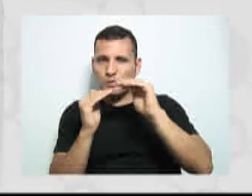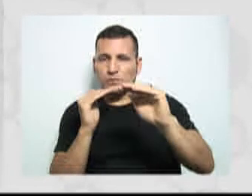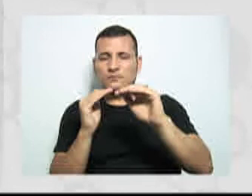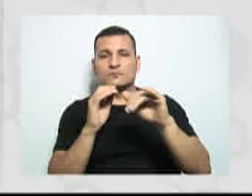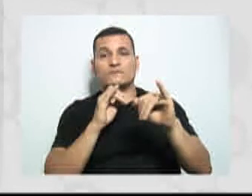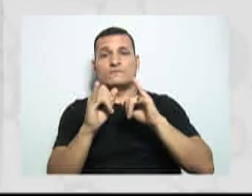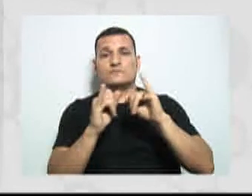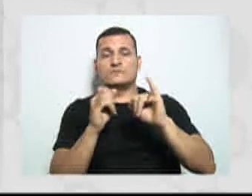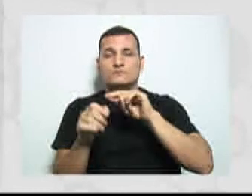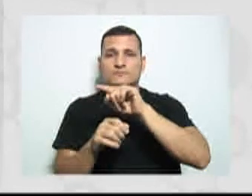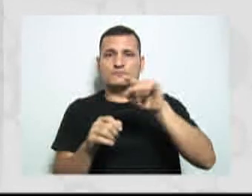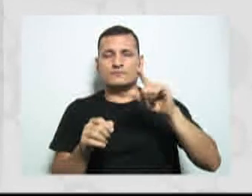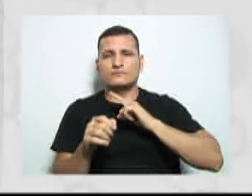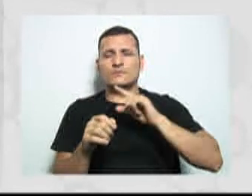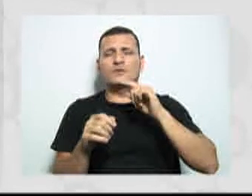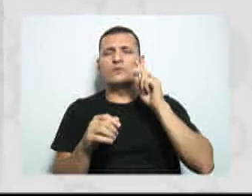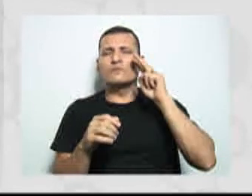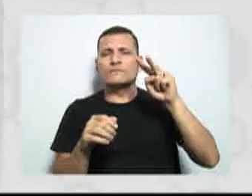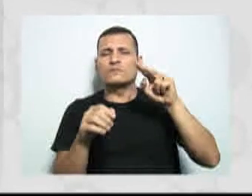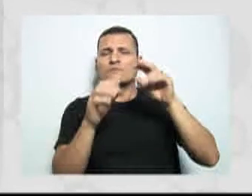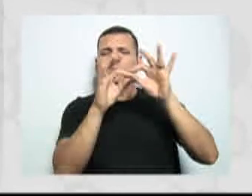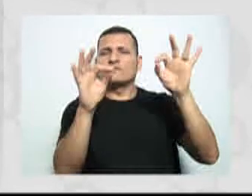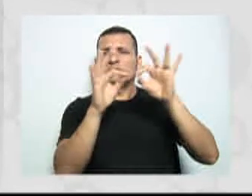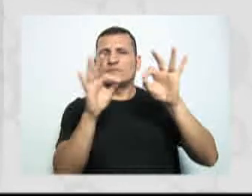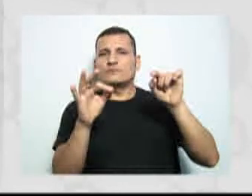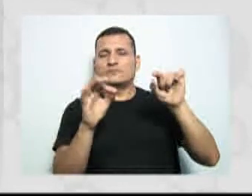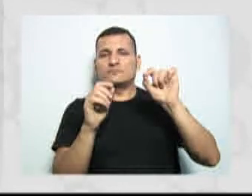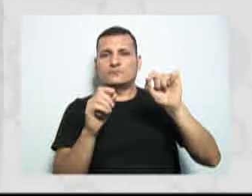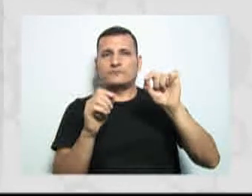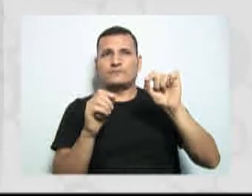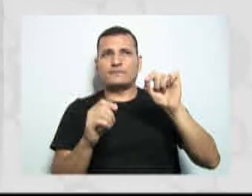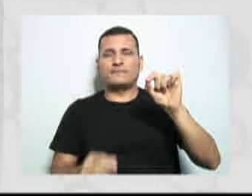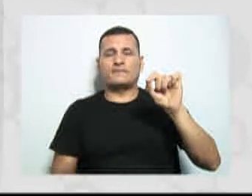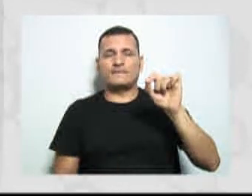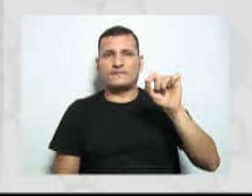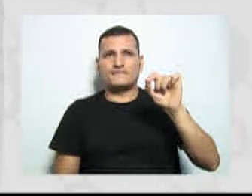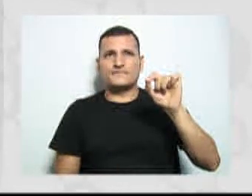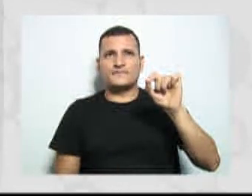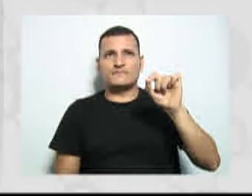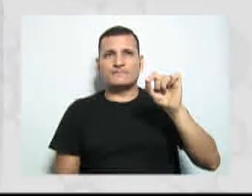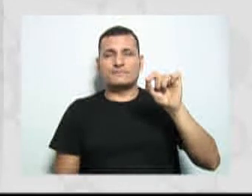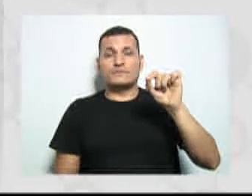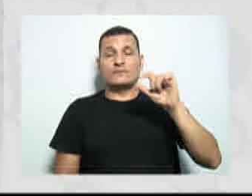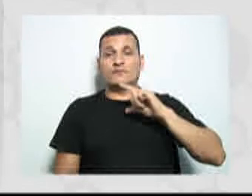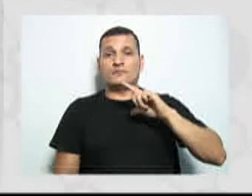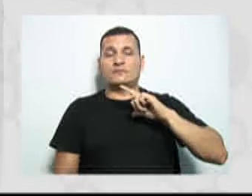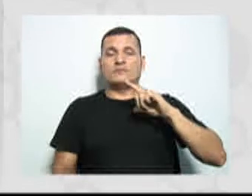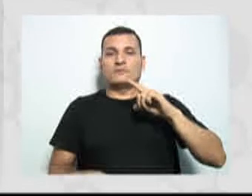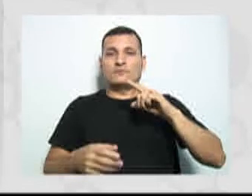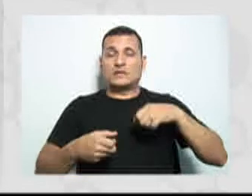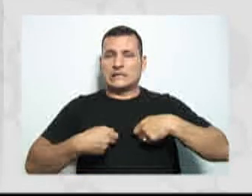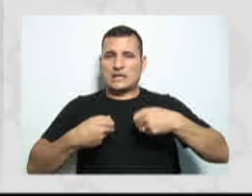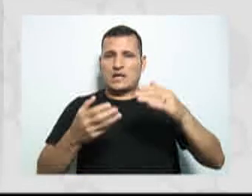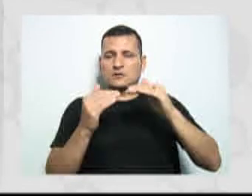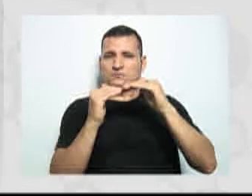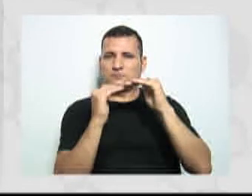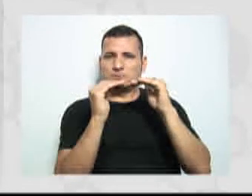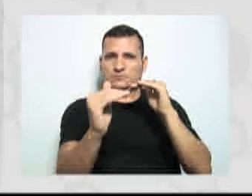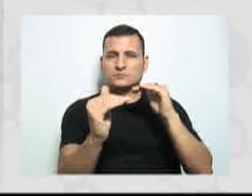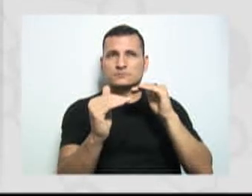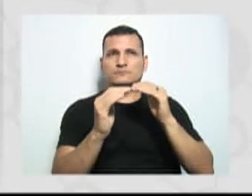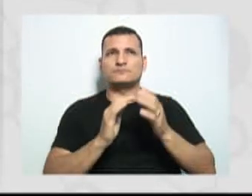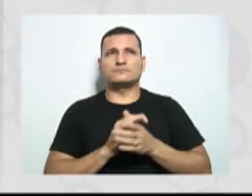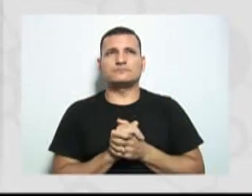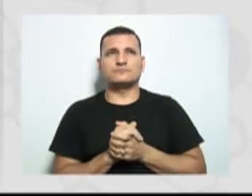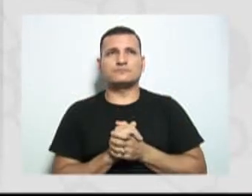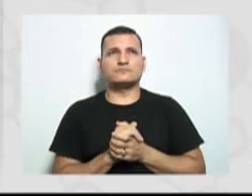têm, o que foi dito no enunciado? Que nós teríamos um custo e despesas fixas, vamos voltar